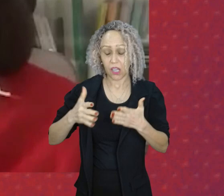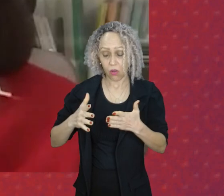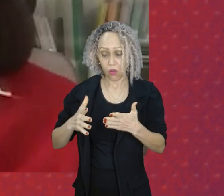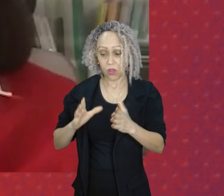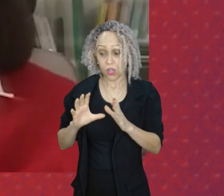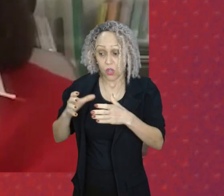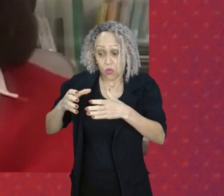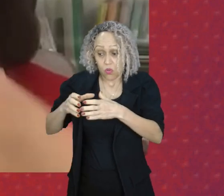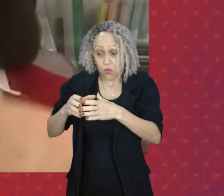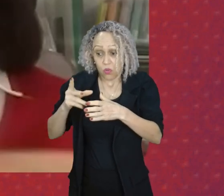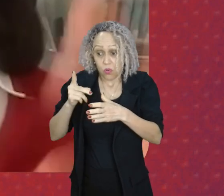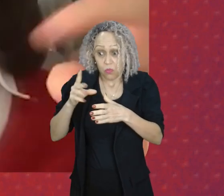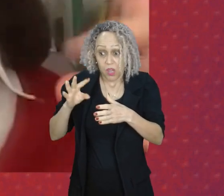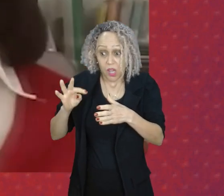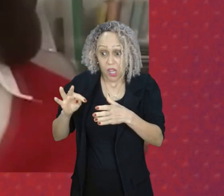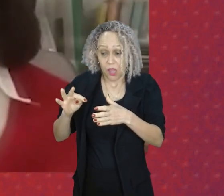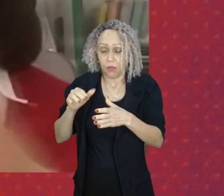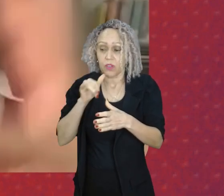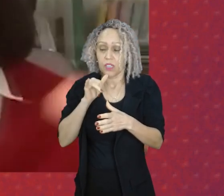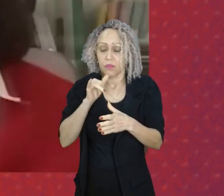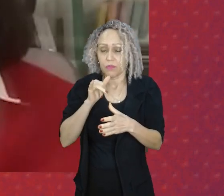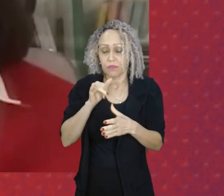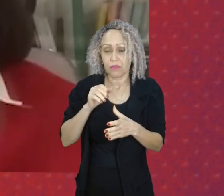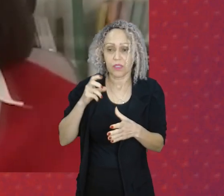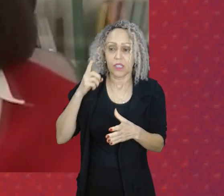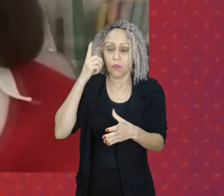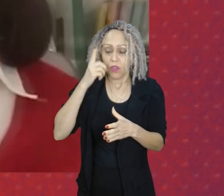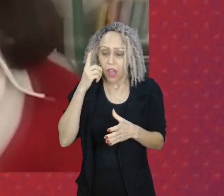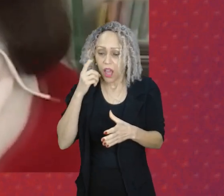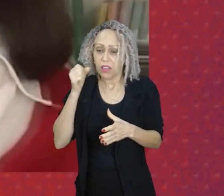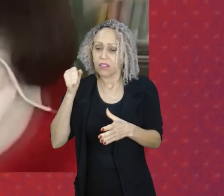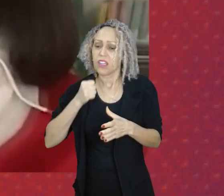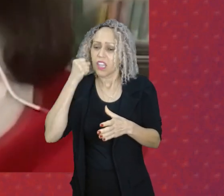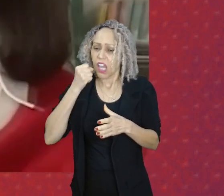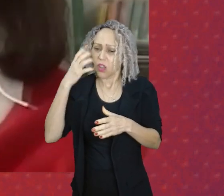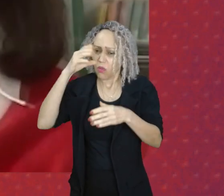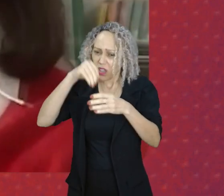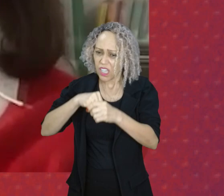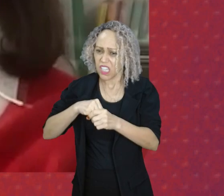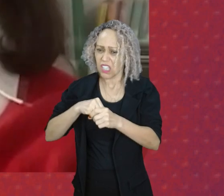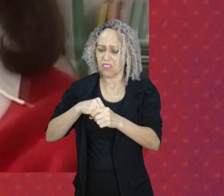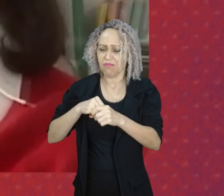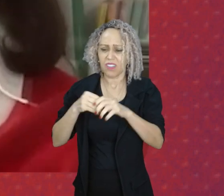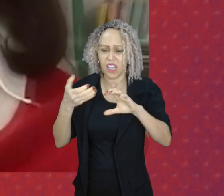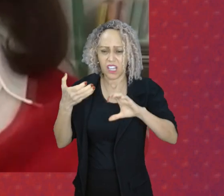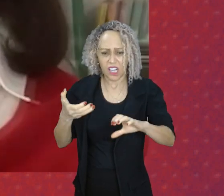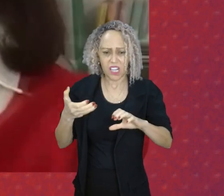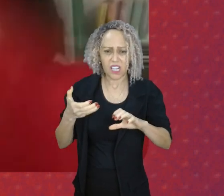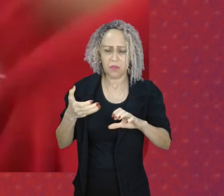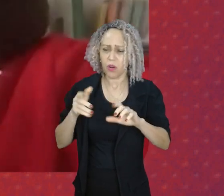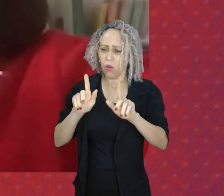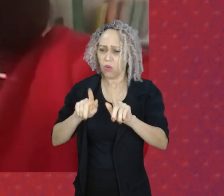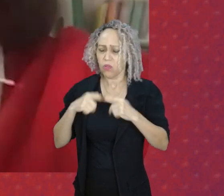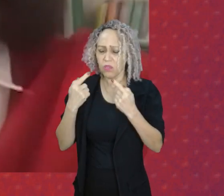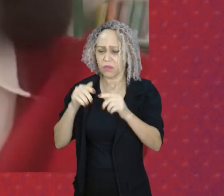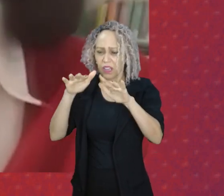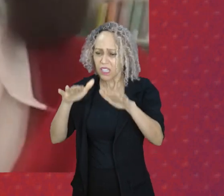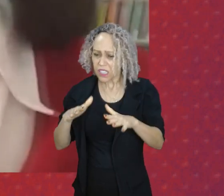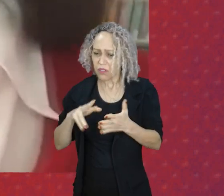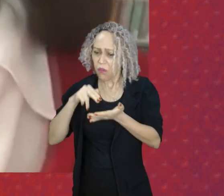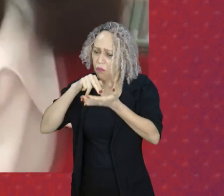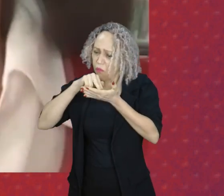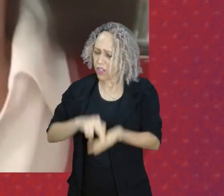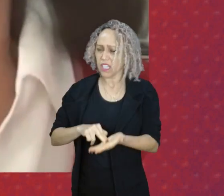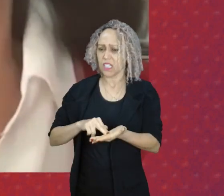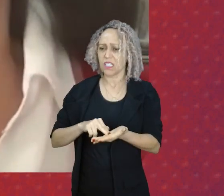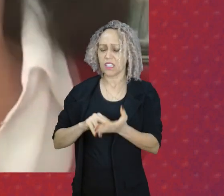bancada do PT, não só do mandato de cada parlamentar, e o reconhecimento de algumas questões, assim,